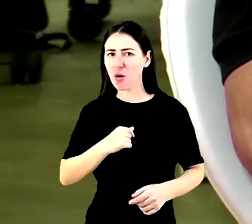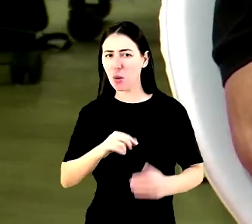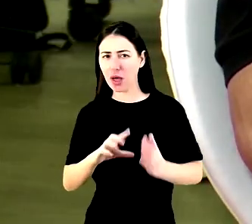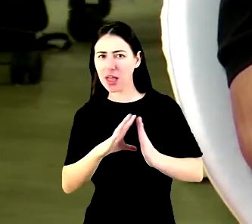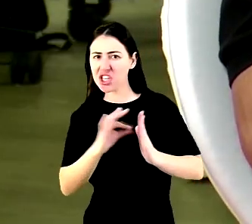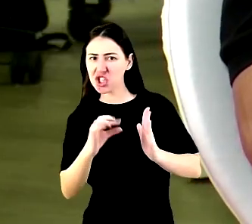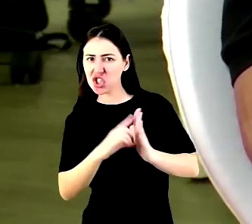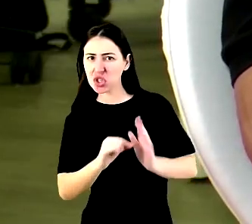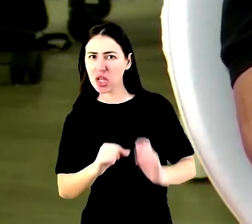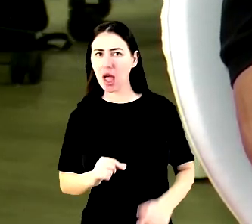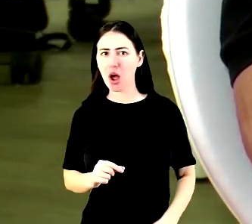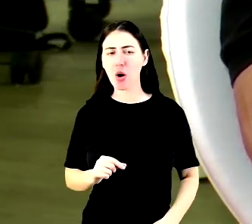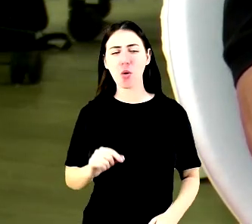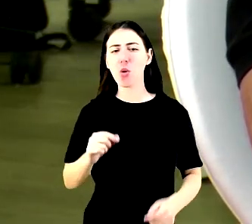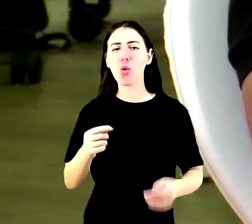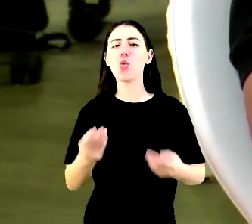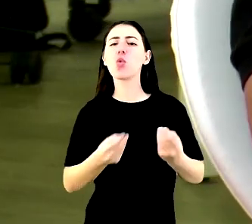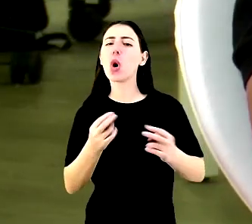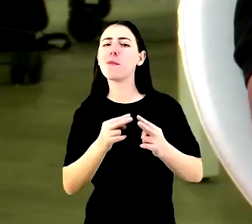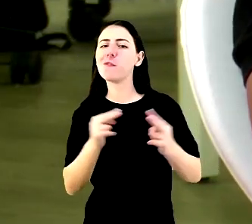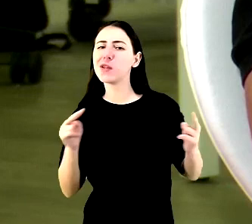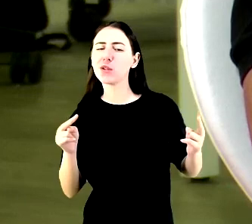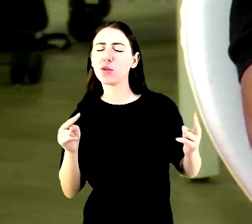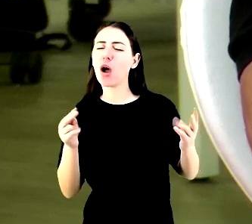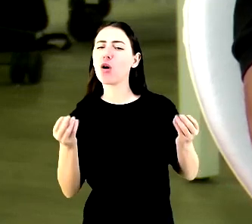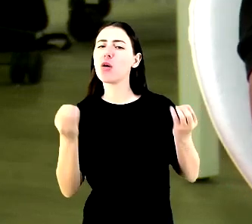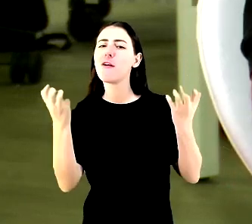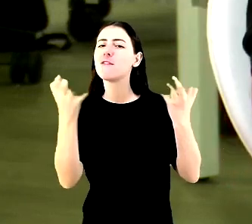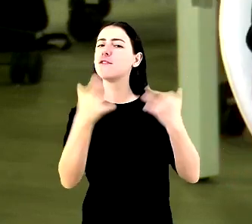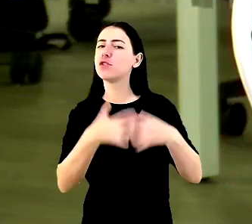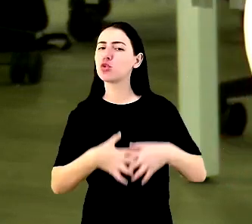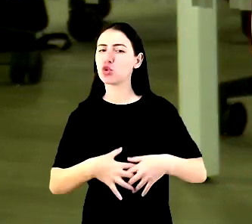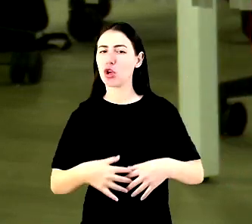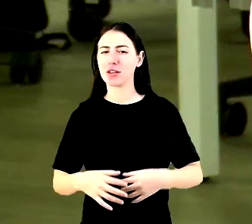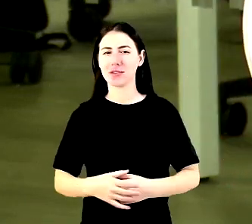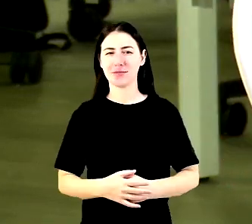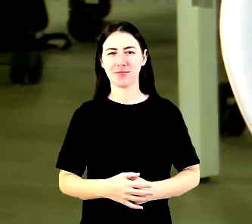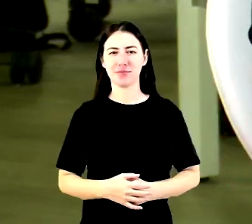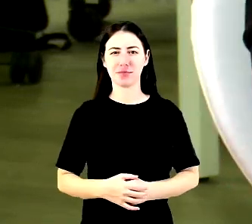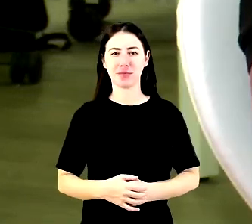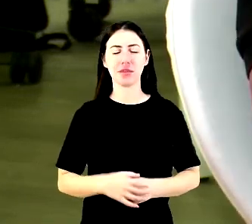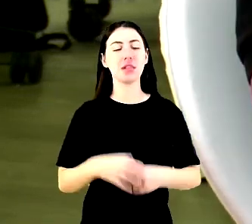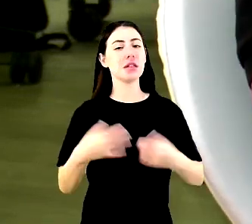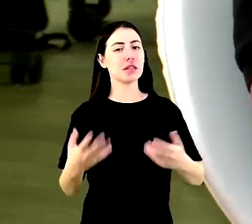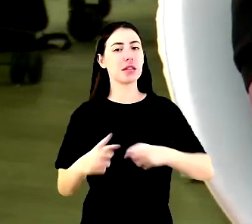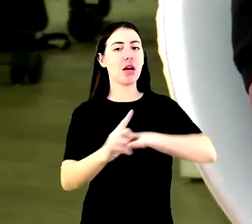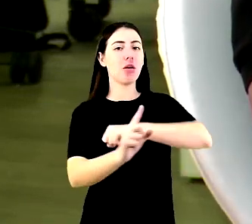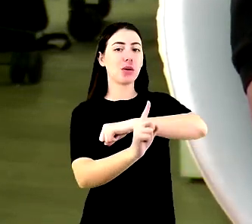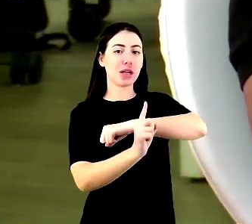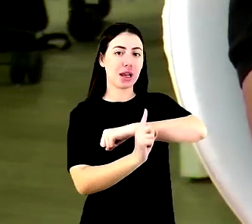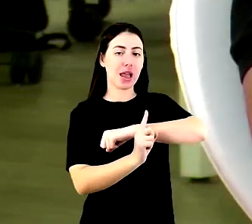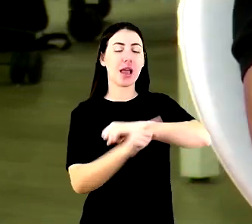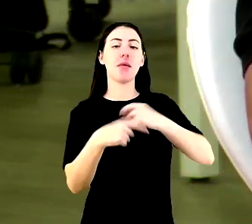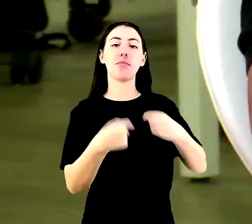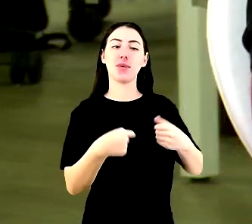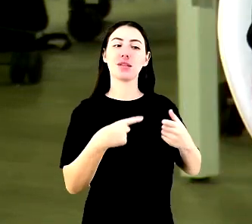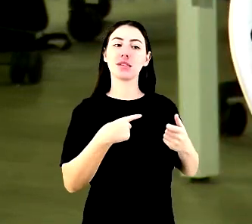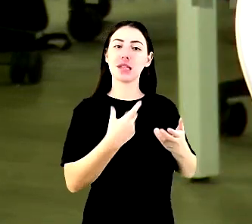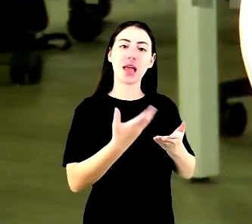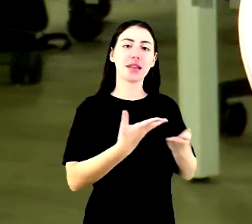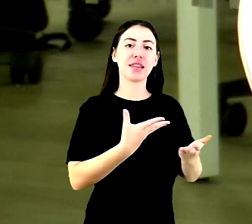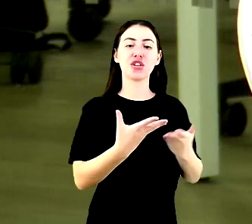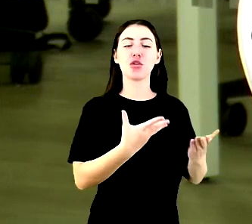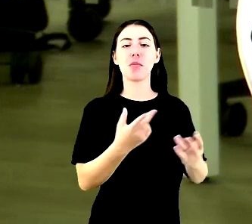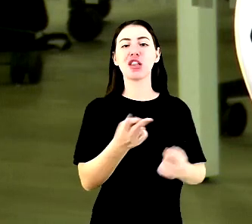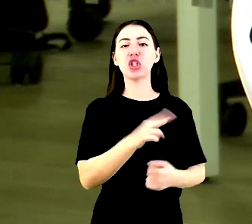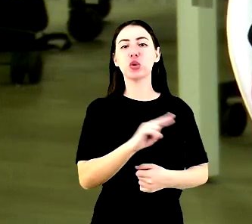cliente, ela nunca é ela é e, né? Ela precisa ser física e ela precisa ser digital. Se eu uso o